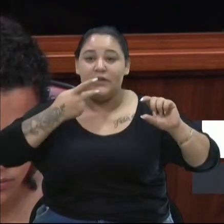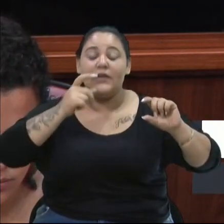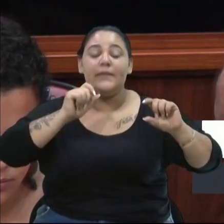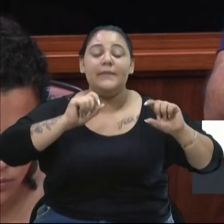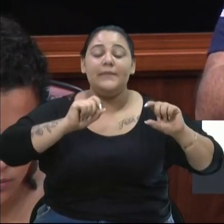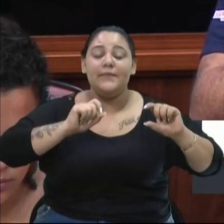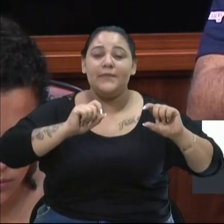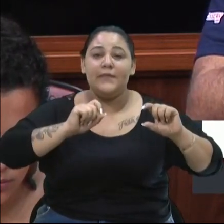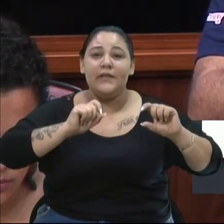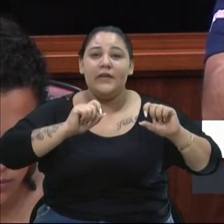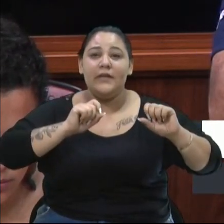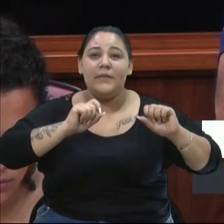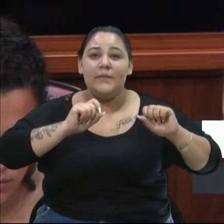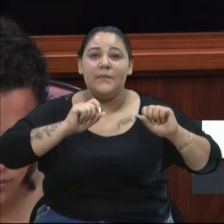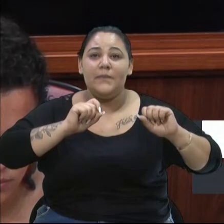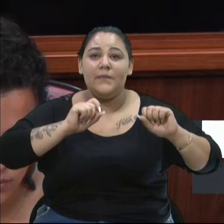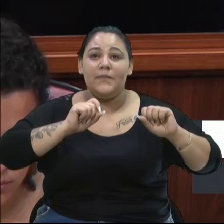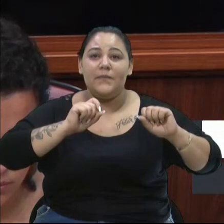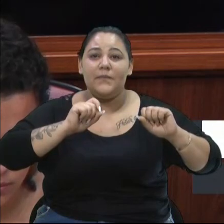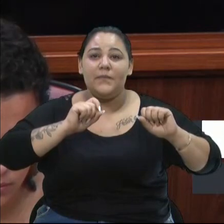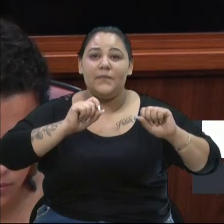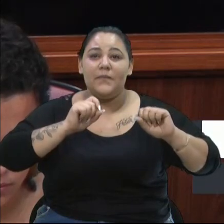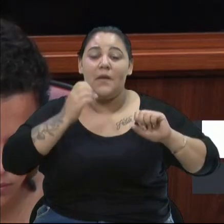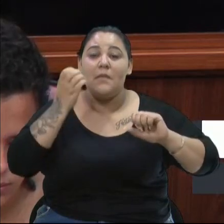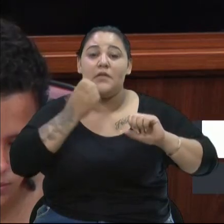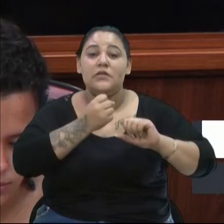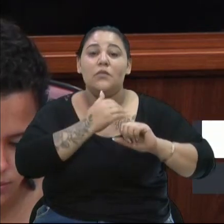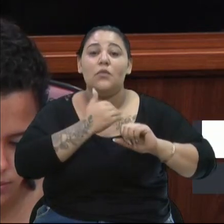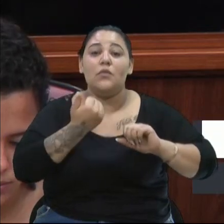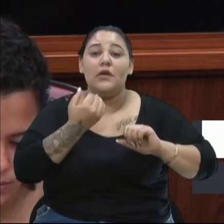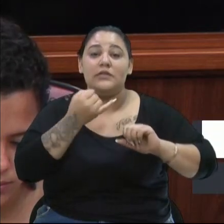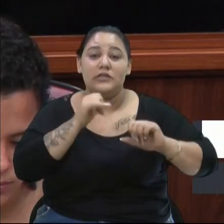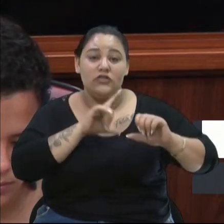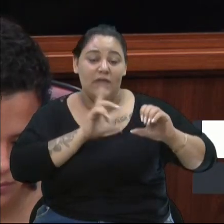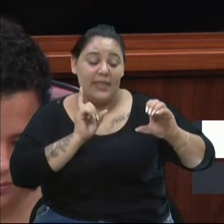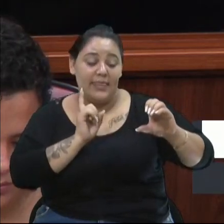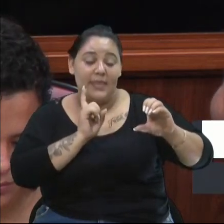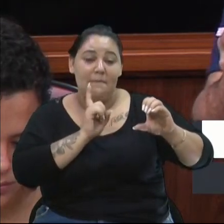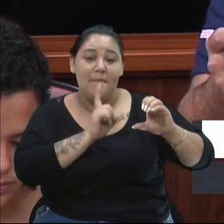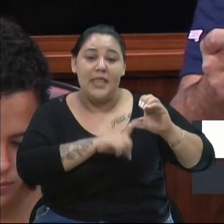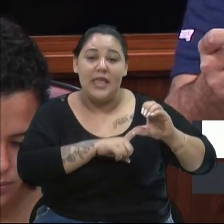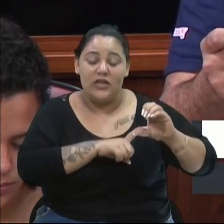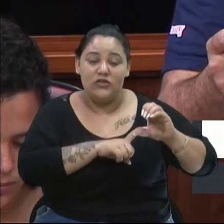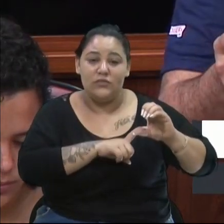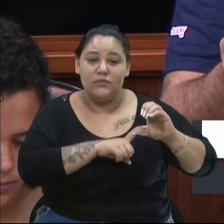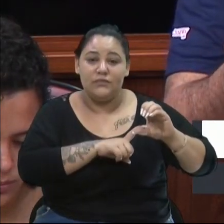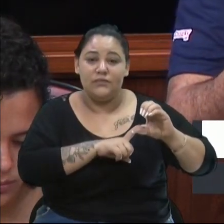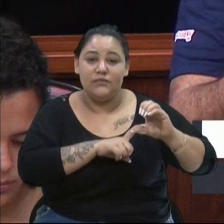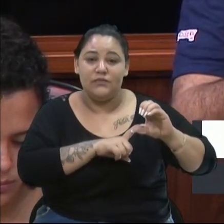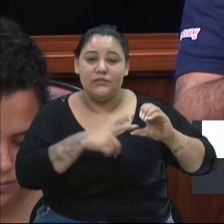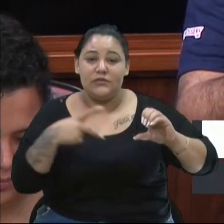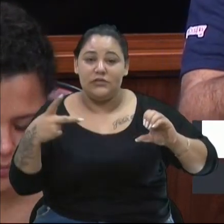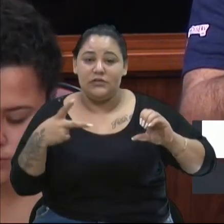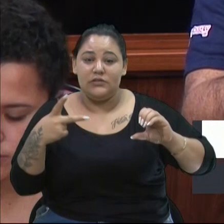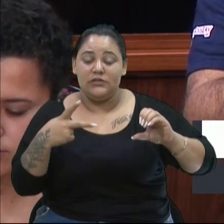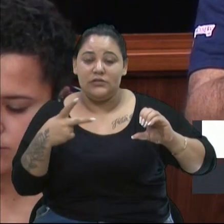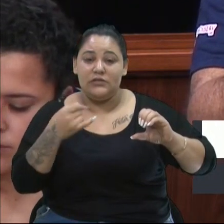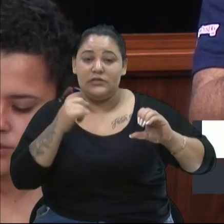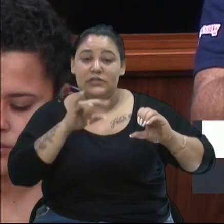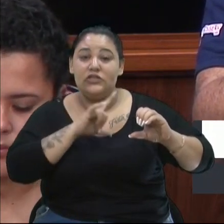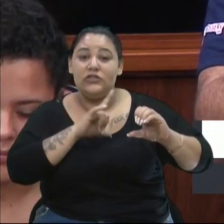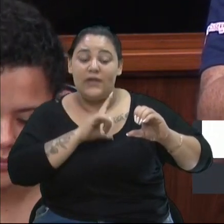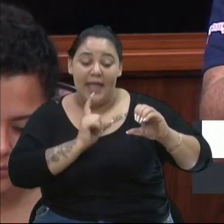seguinte: no que trata de pensão por morte, quando houver dependente inválido, né? O parágrafo 2º diz: na hipótese de